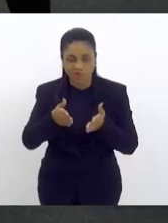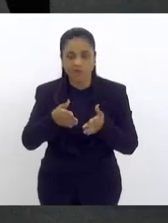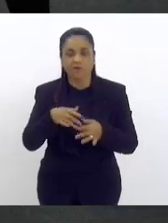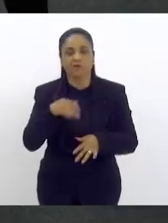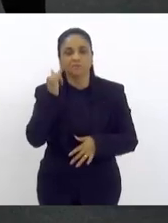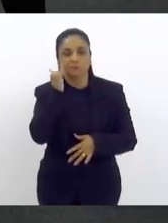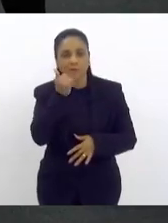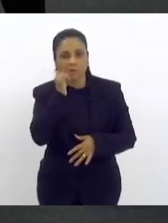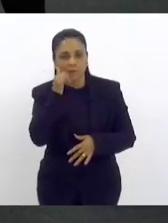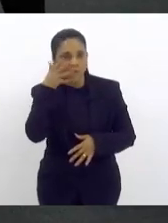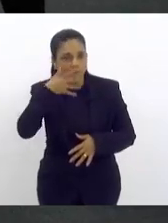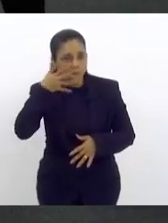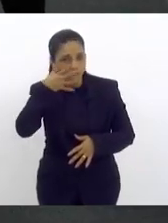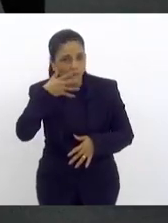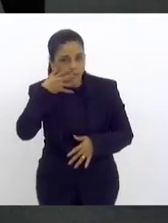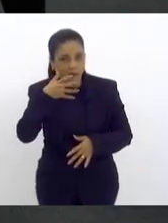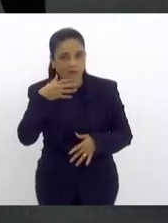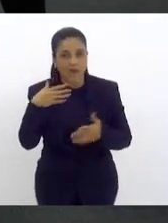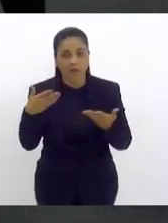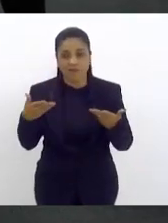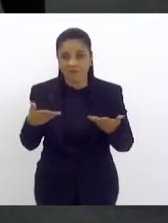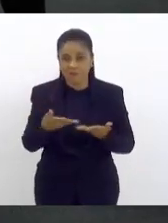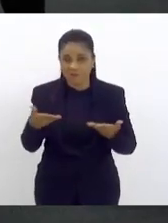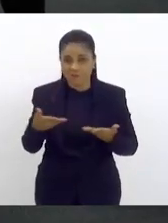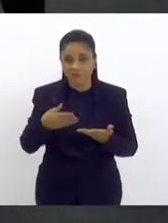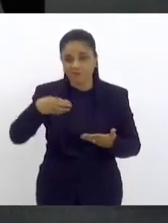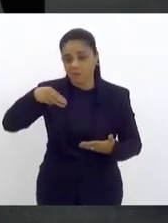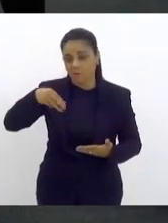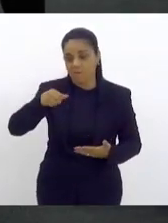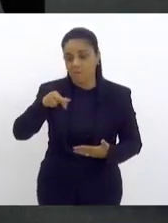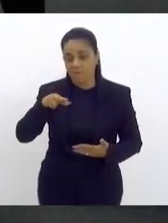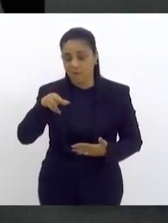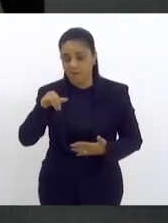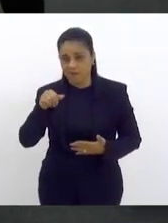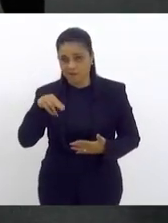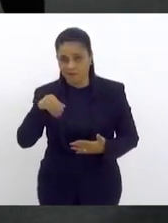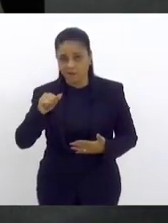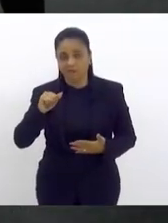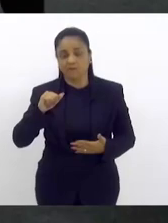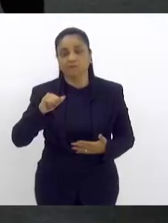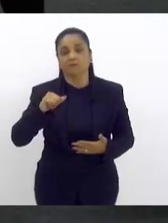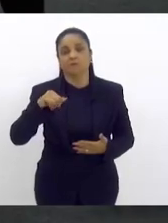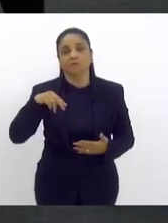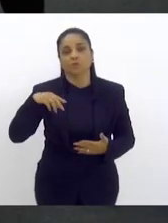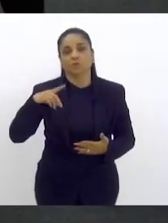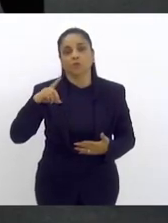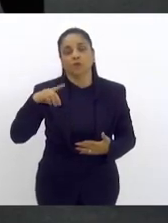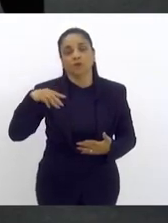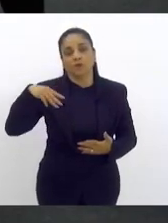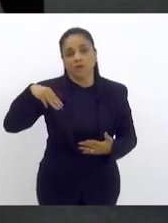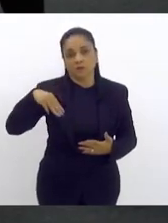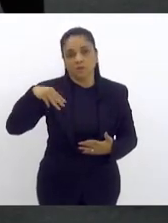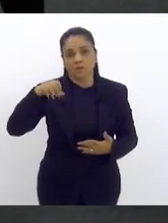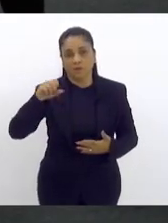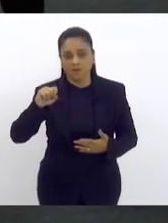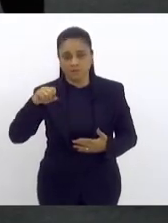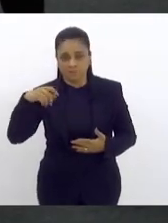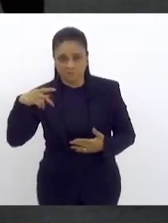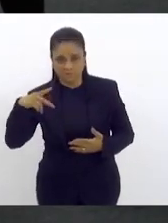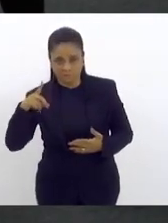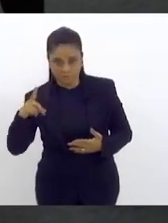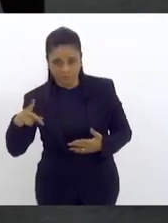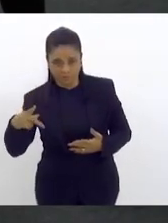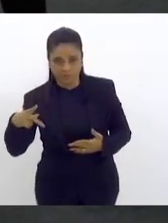hoje deputada Mariana do MST nós infelizmente deputados